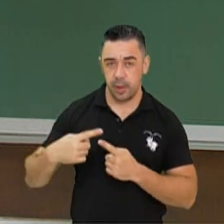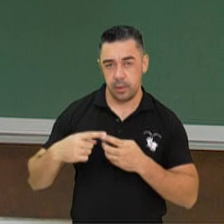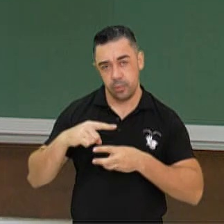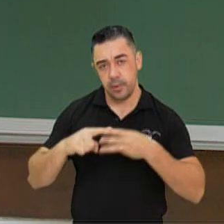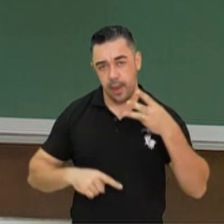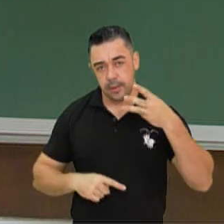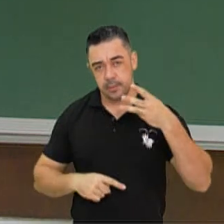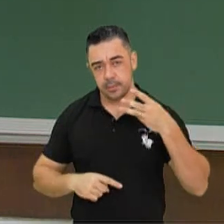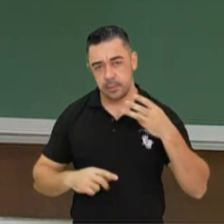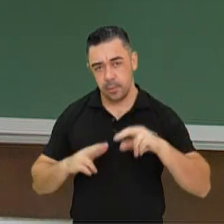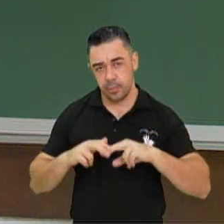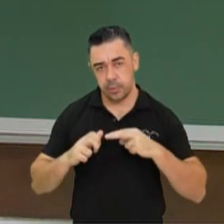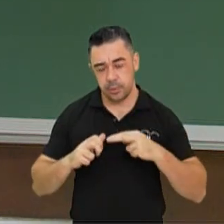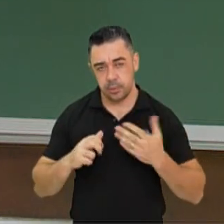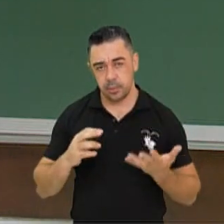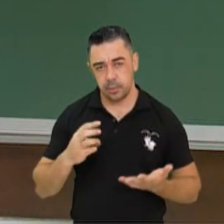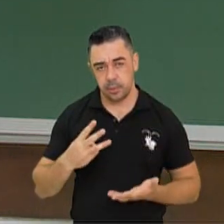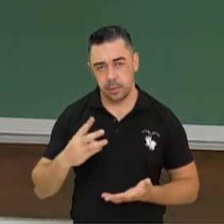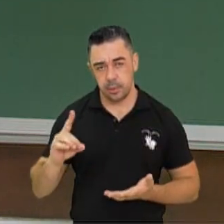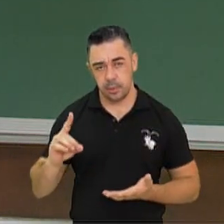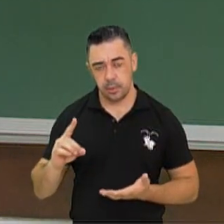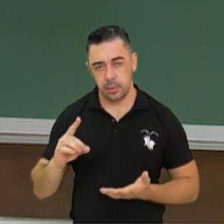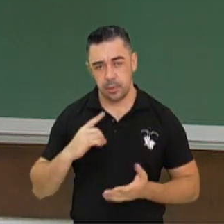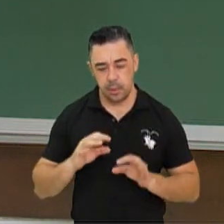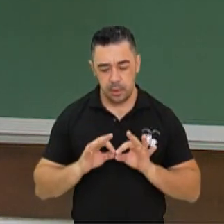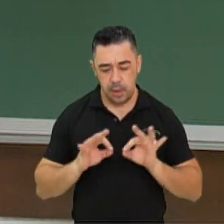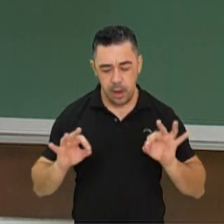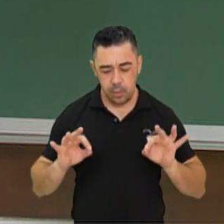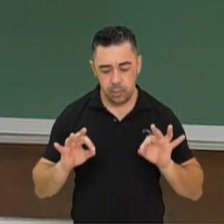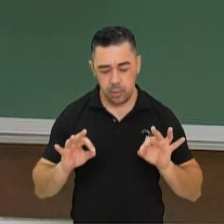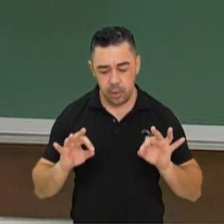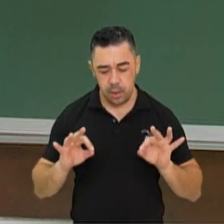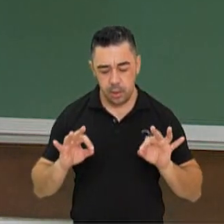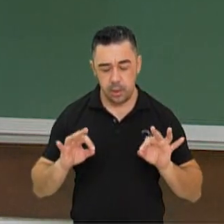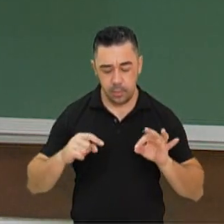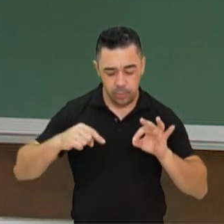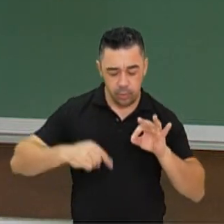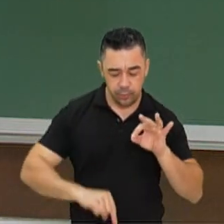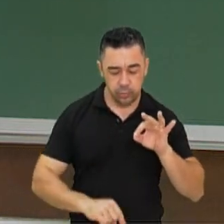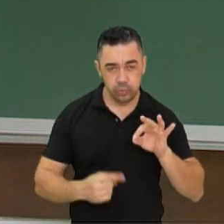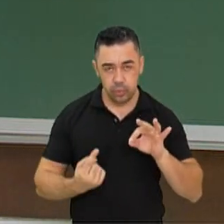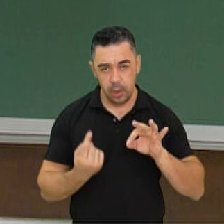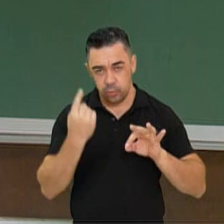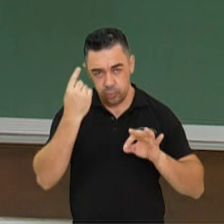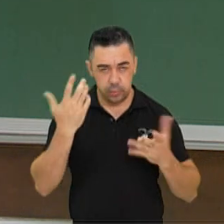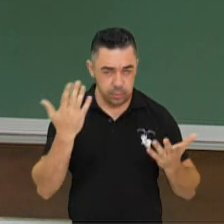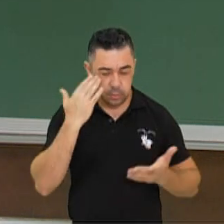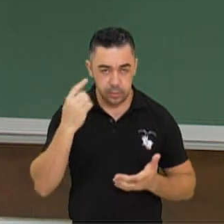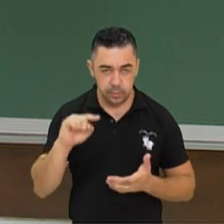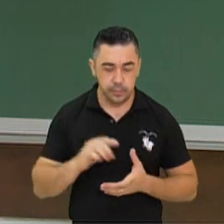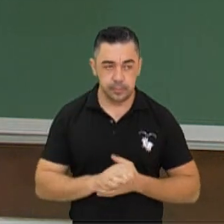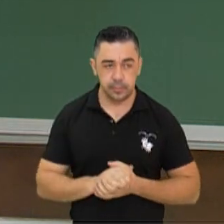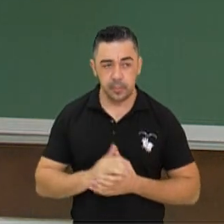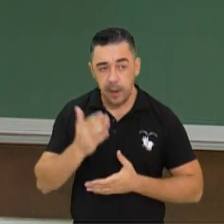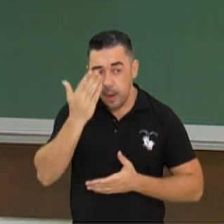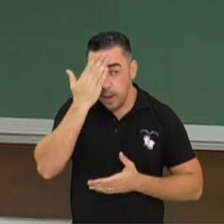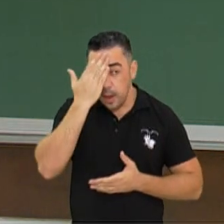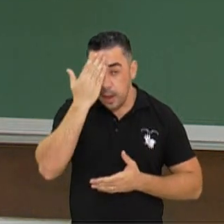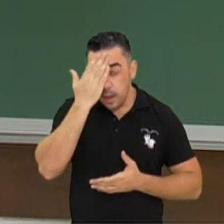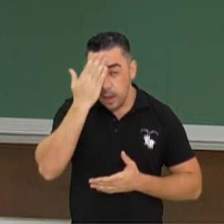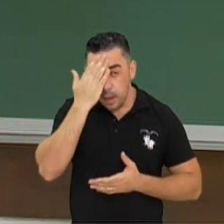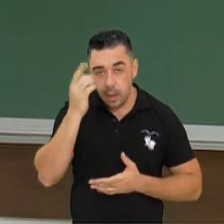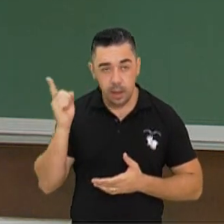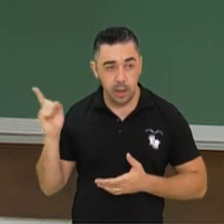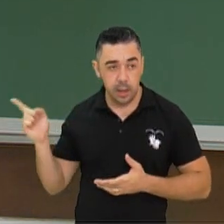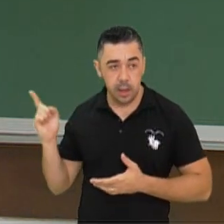dimensões, por isso é tridimensional, largura, profundidade e a nossa altura ali. tá? Então, eu sei que o